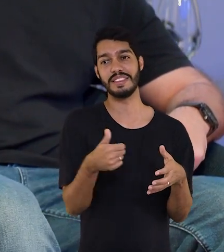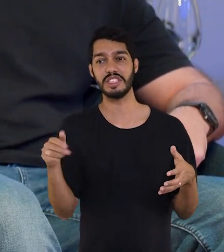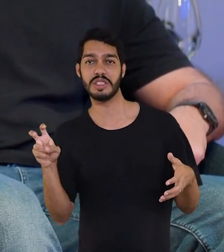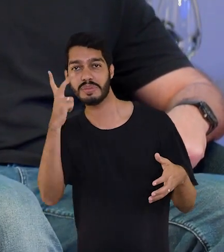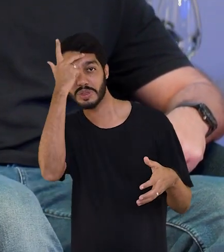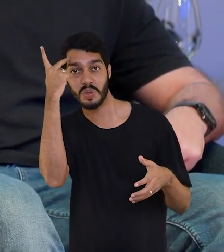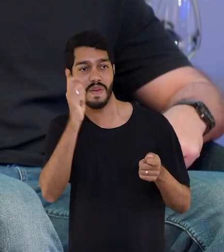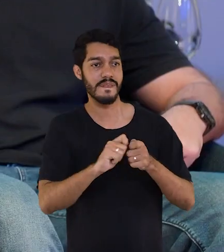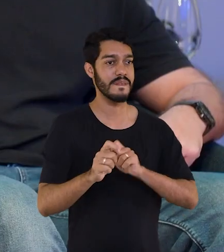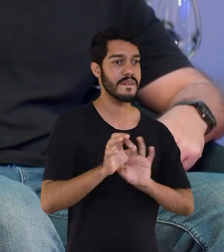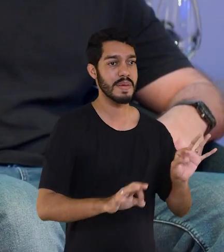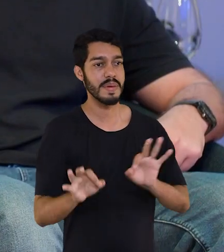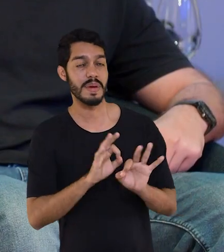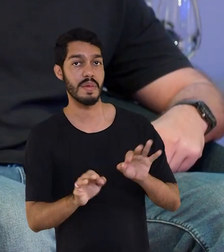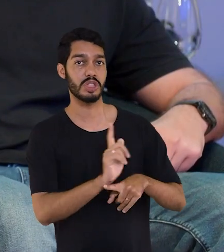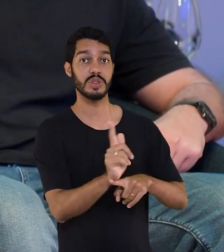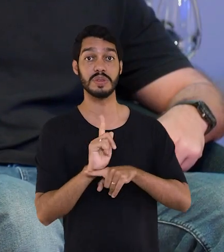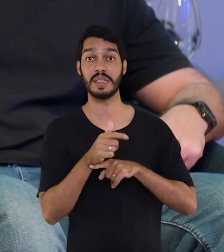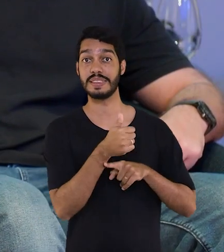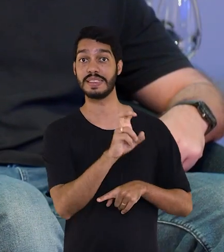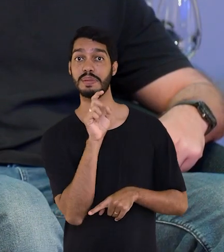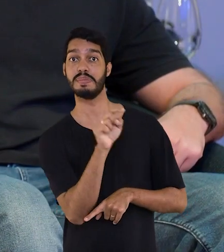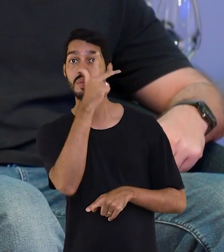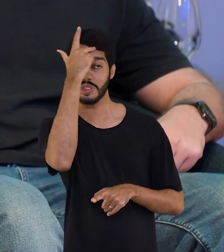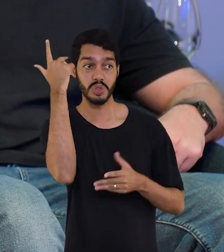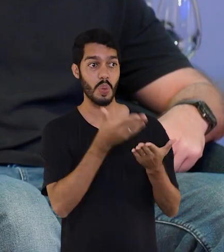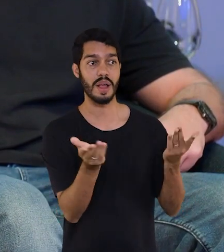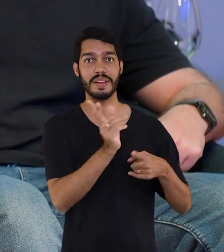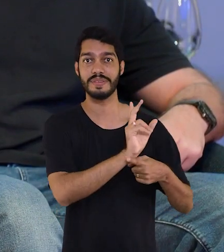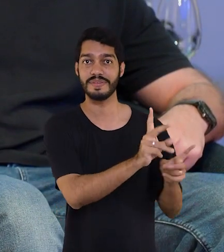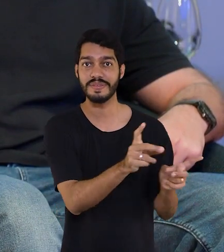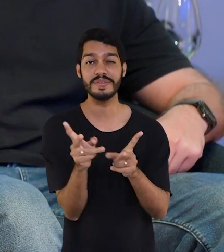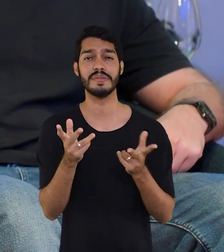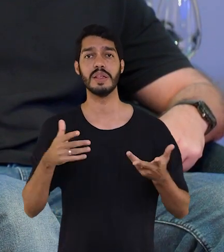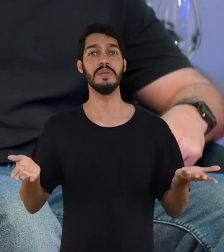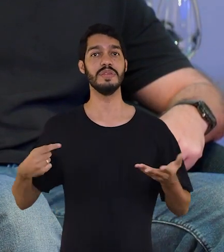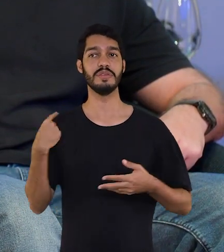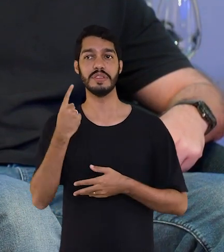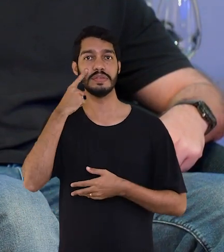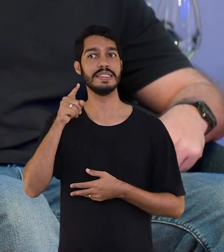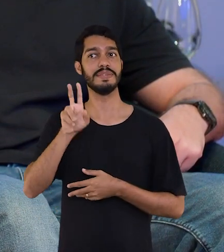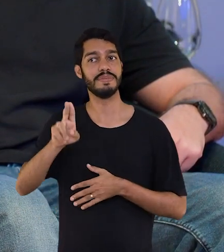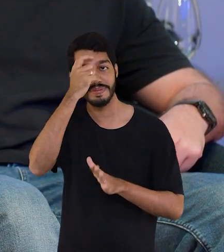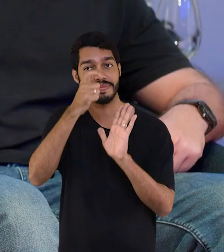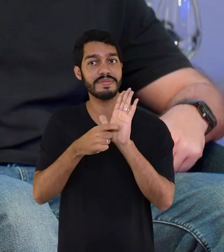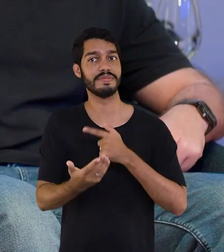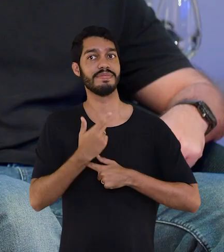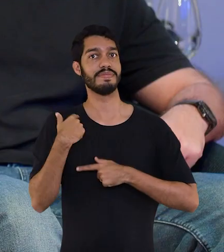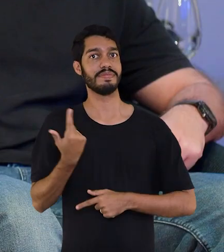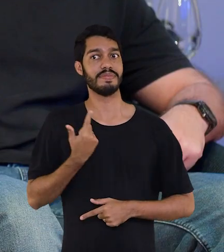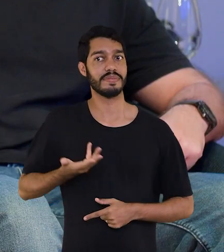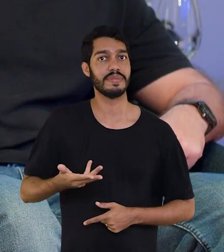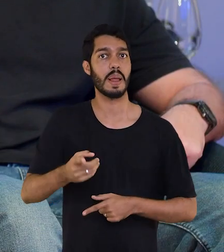1.500 corretores. Então, assim, o que está à nossa disposição hoje com aquilo que nós temos de melhor para usar a inteligência artificial ao